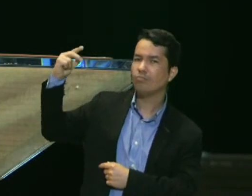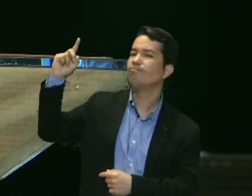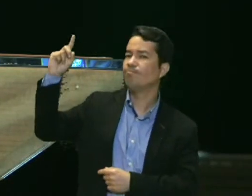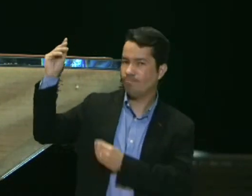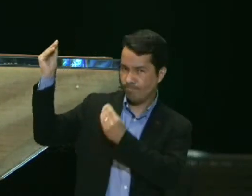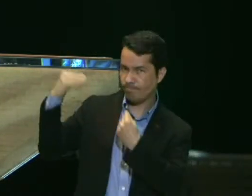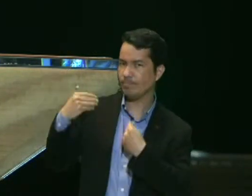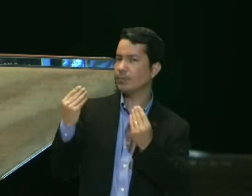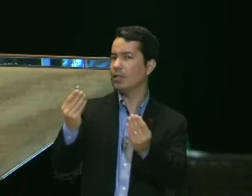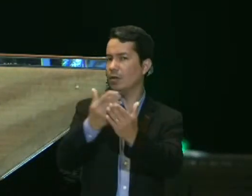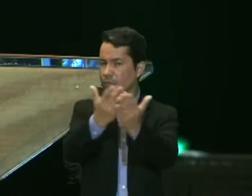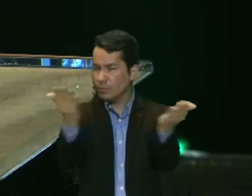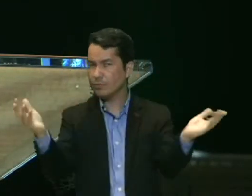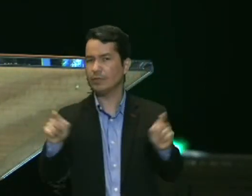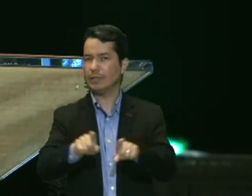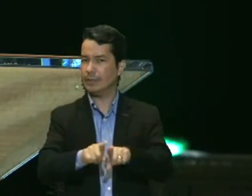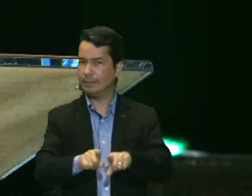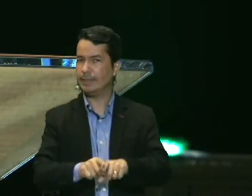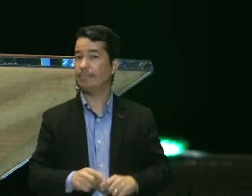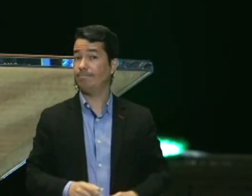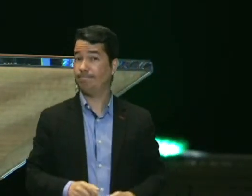Se este tem sido o seu coração,